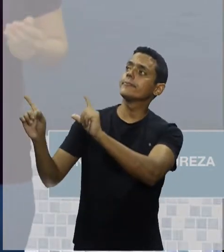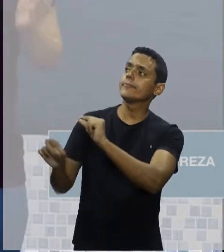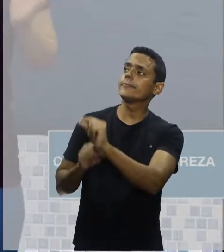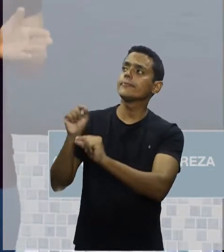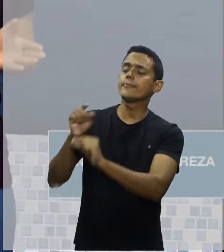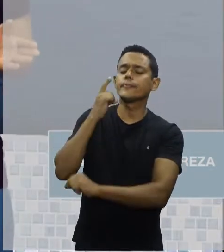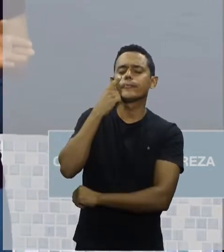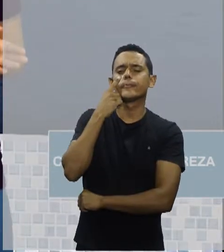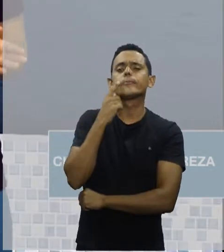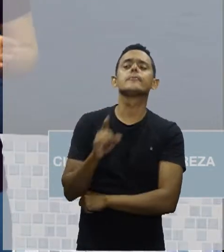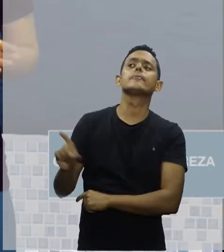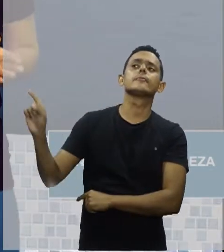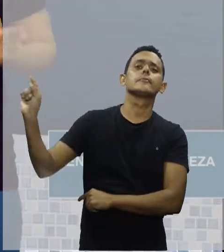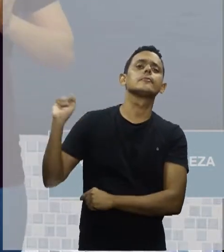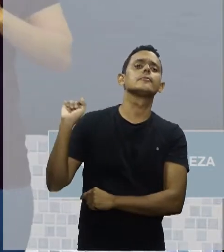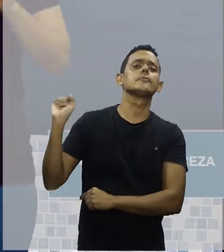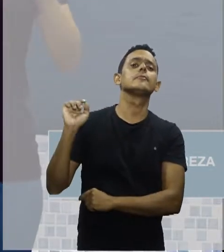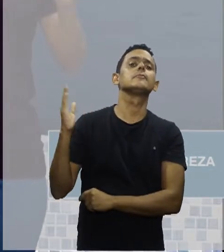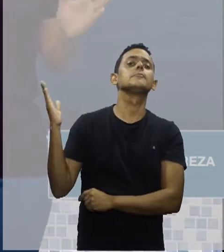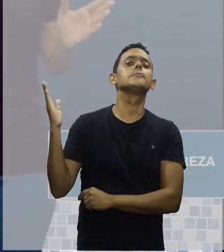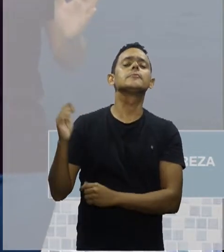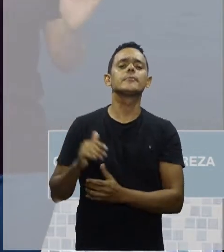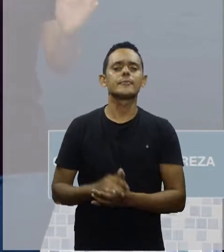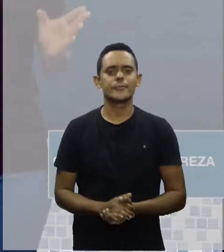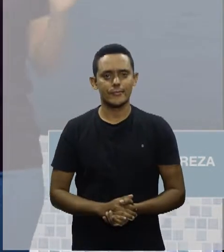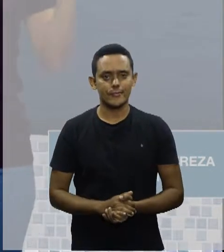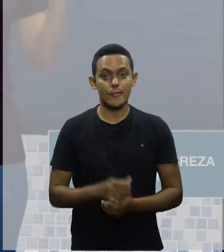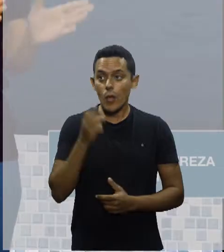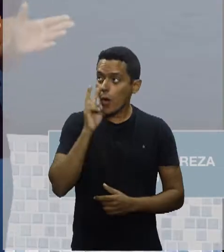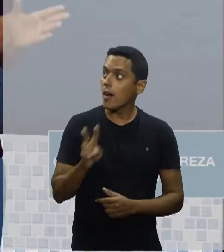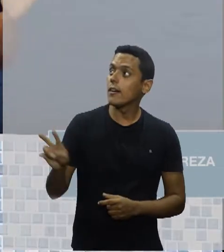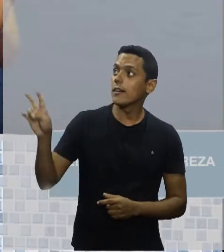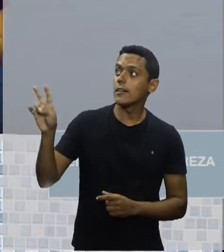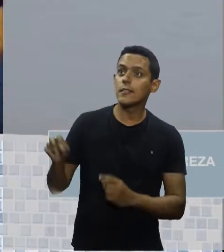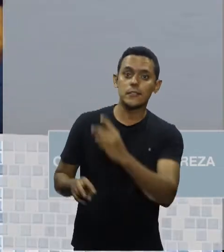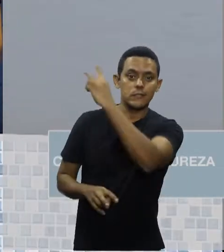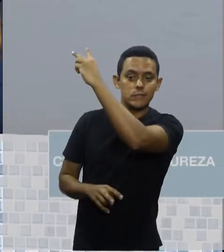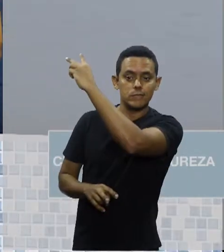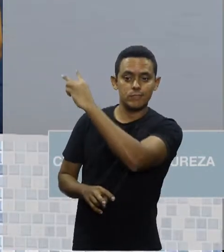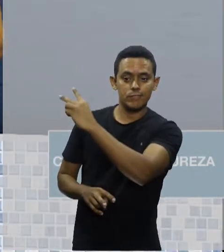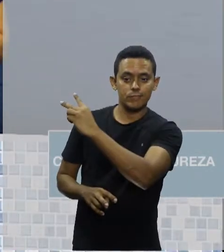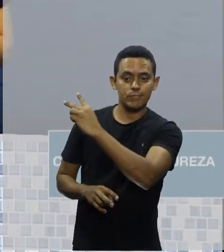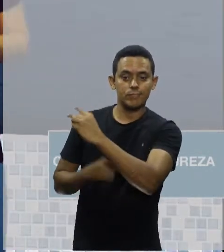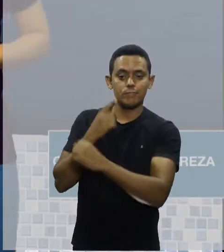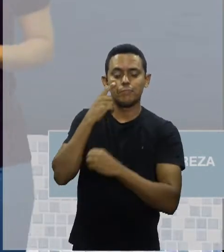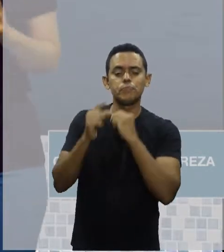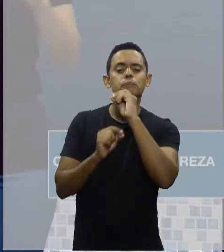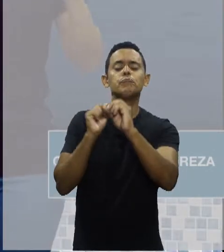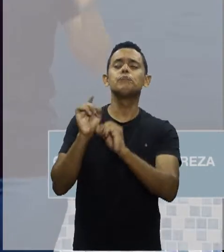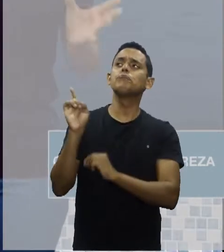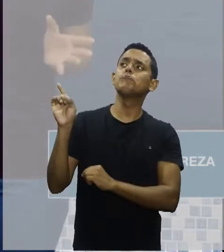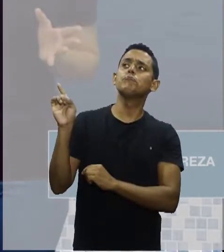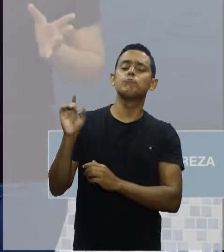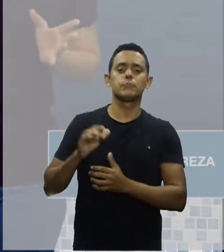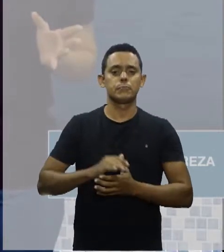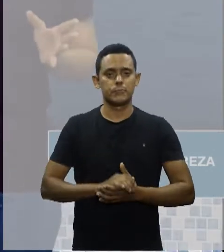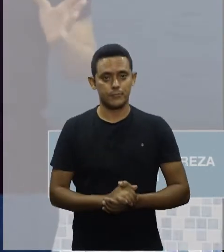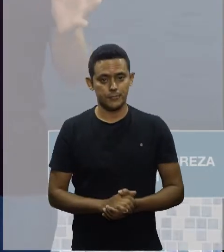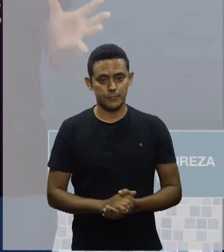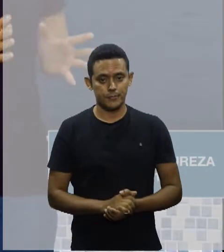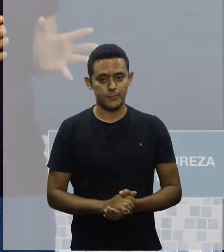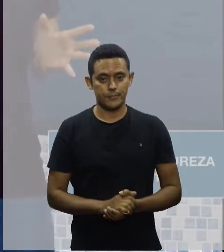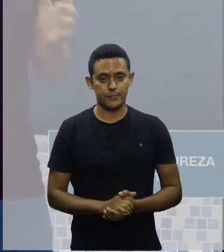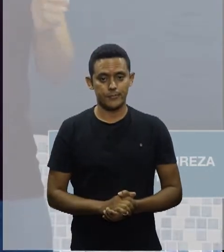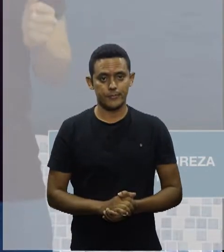Então, esse terceiro slide, a gente traz um slide escrito Aula 1, a Ciência no Contexto da Pandemia, seguido de uma imagem.